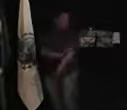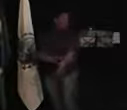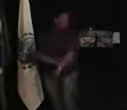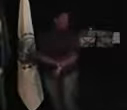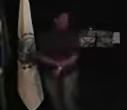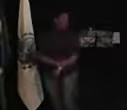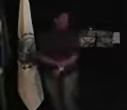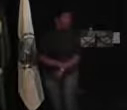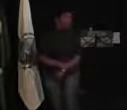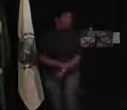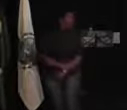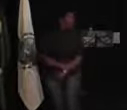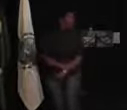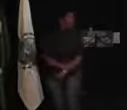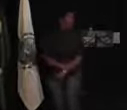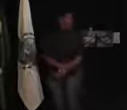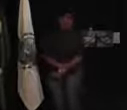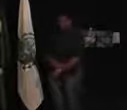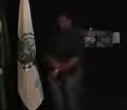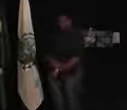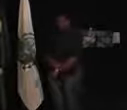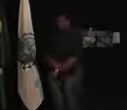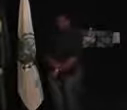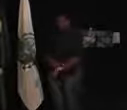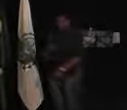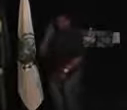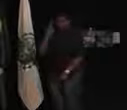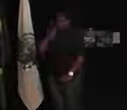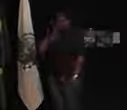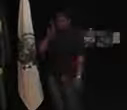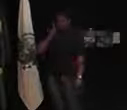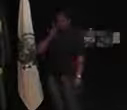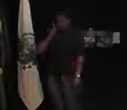James Dean, já ouviram falar? O James Dean foi